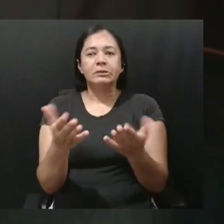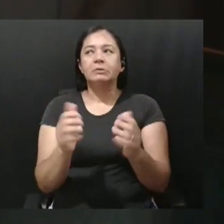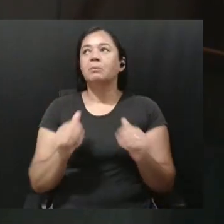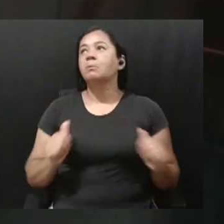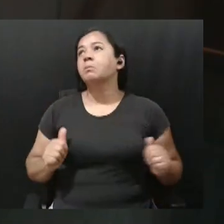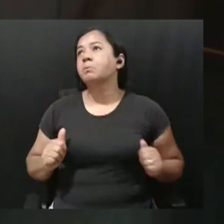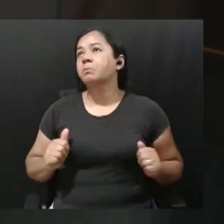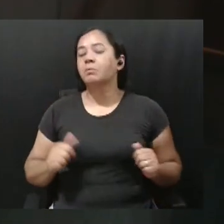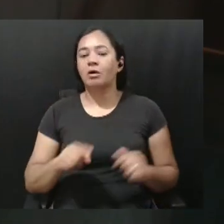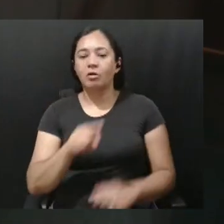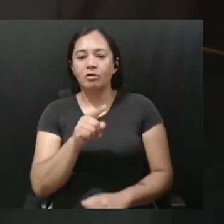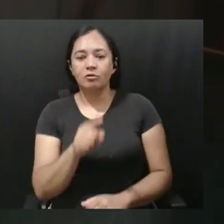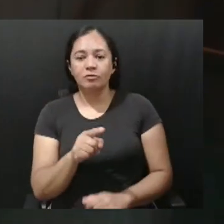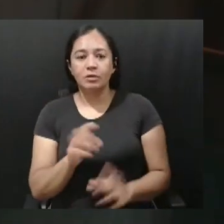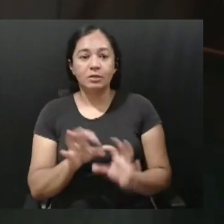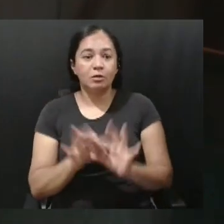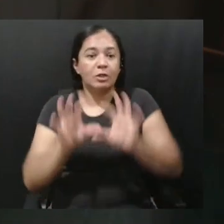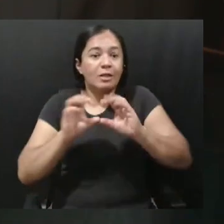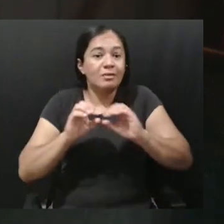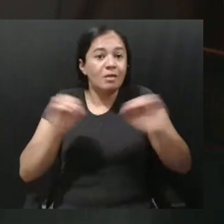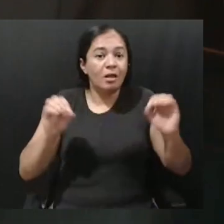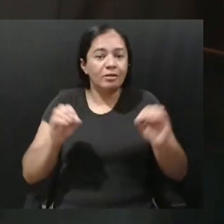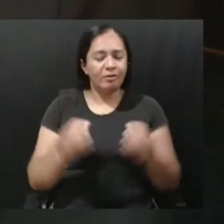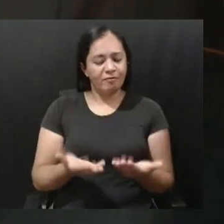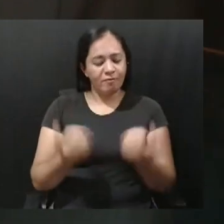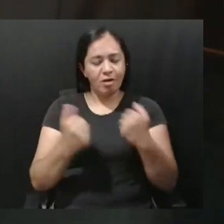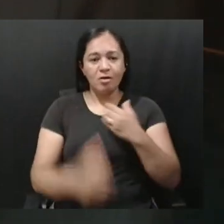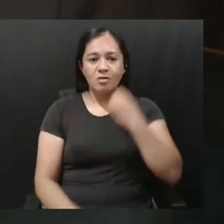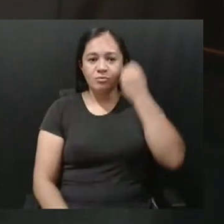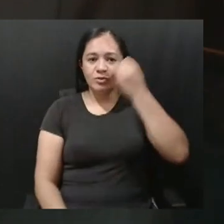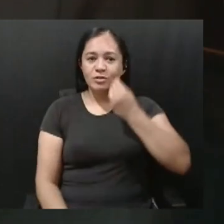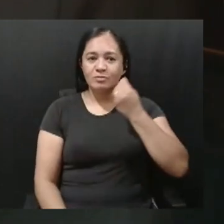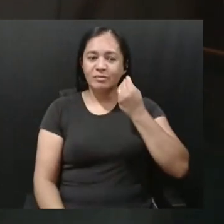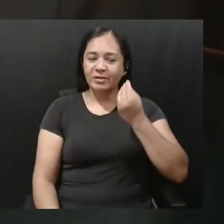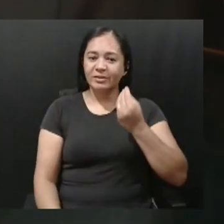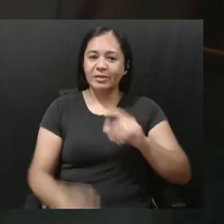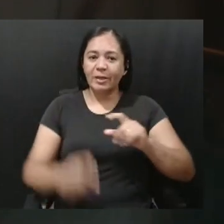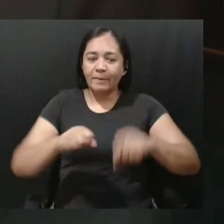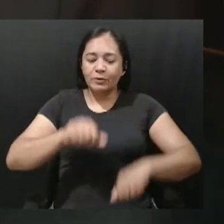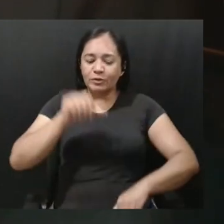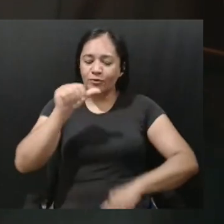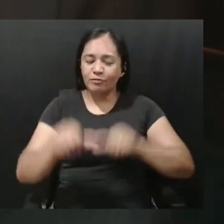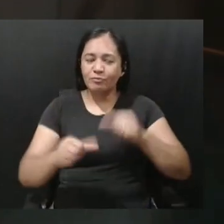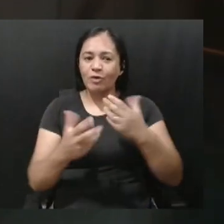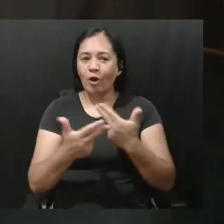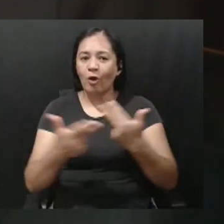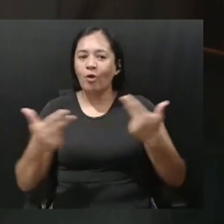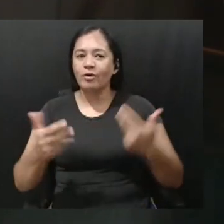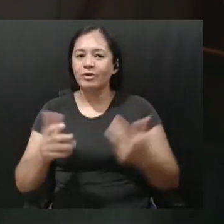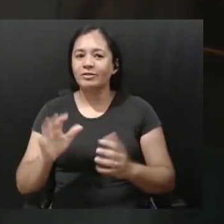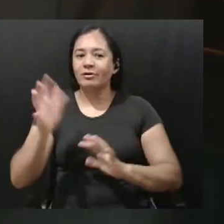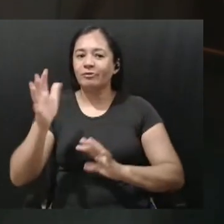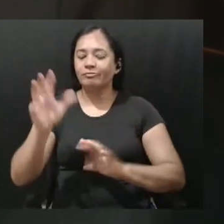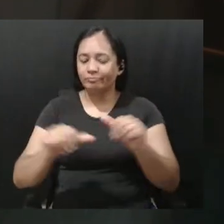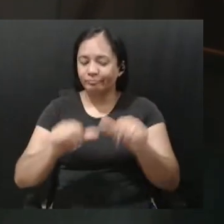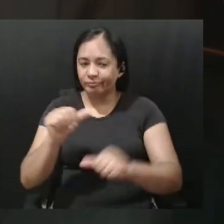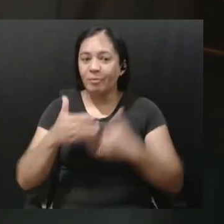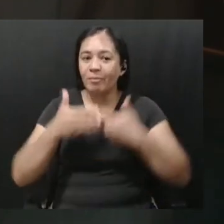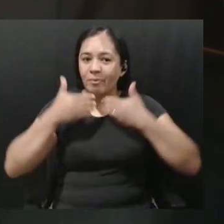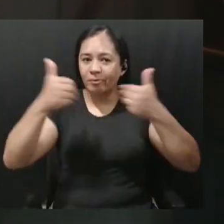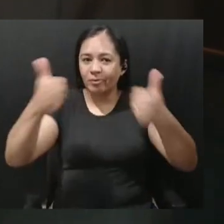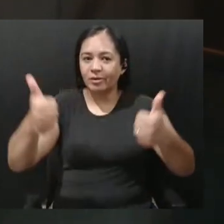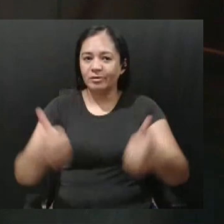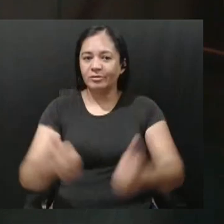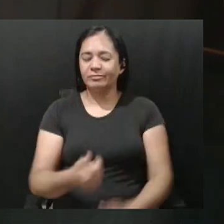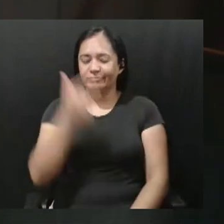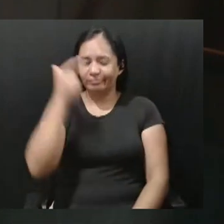se permite. Experimenta se permitir, pode ser que muita coisa venha mudar. E para melhor, pare e pense nisso.